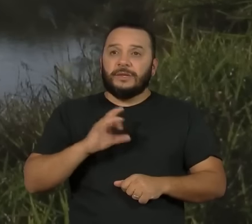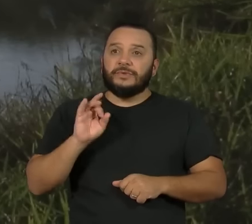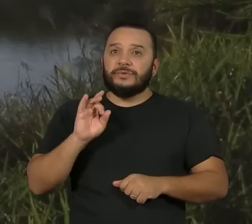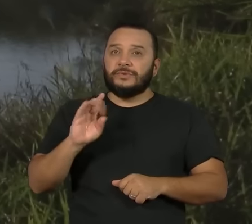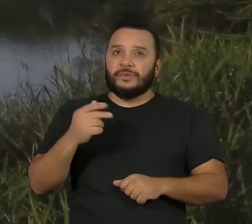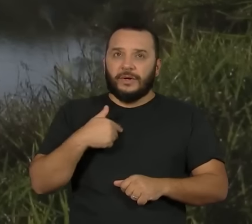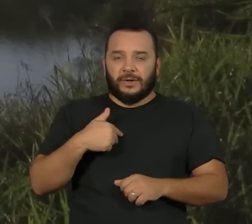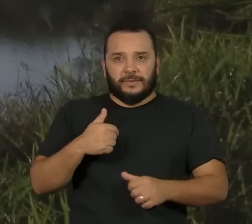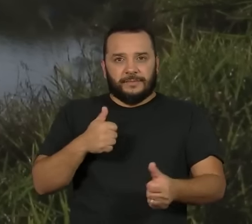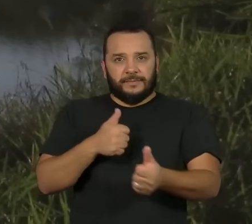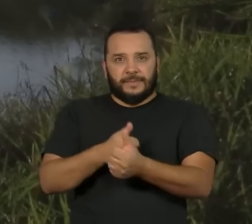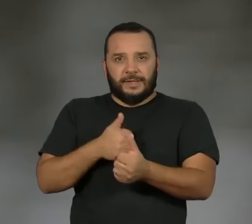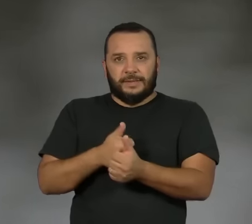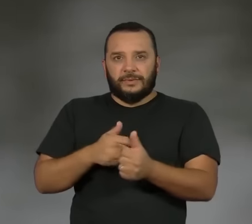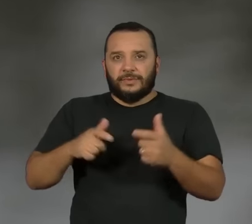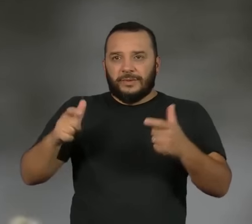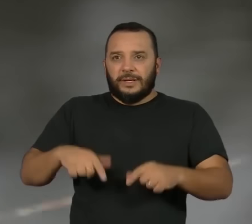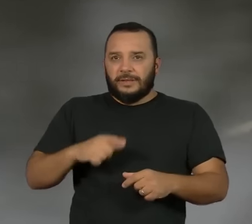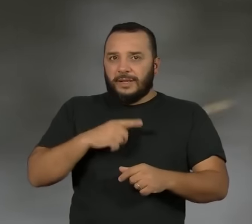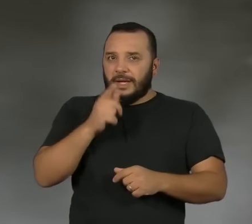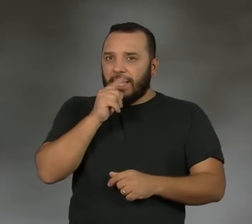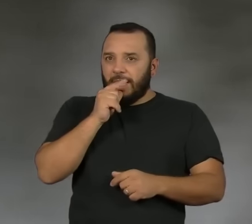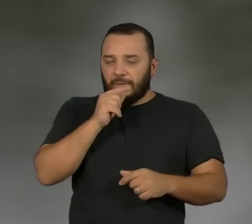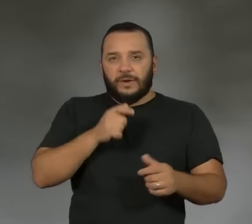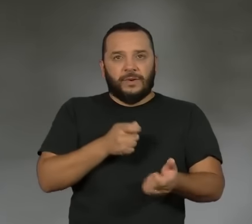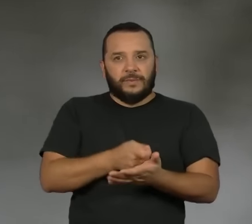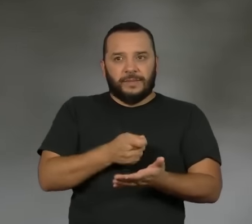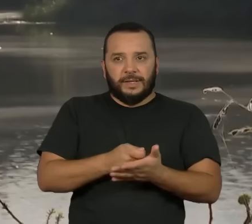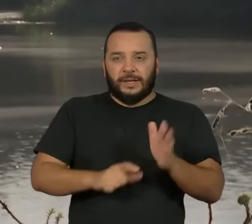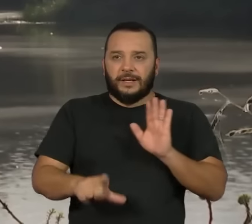entorno dos cursos d'água, como obriga a lei.